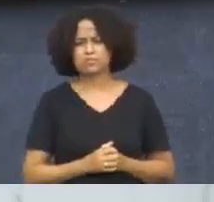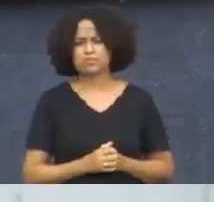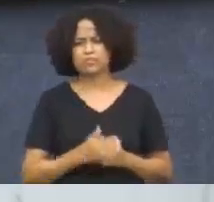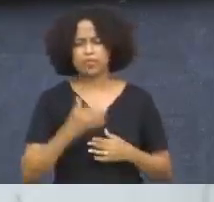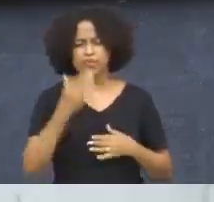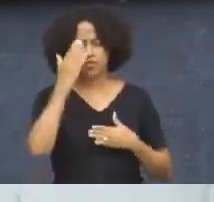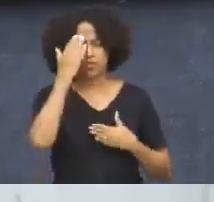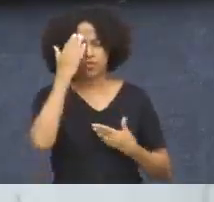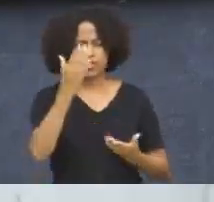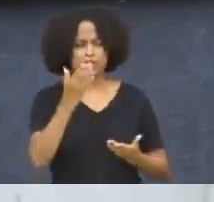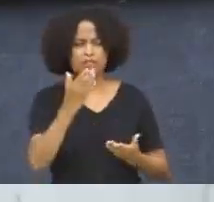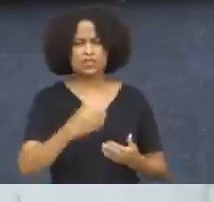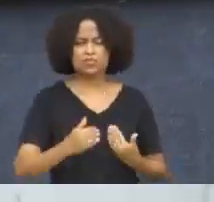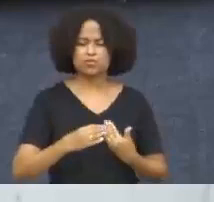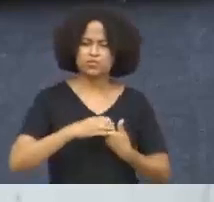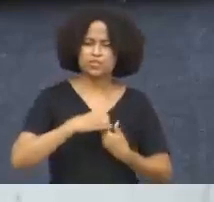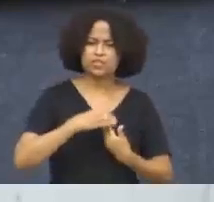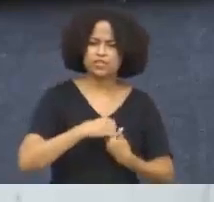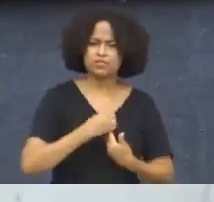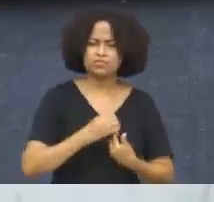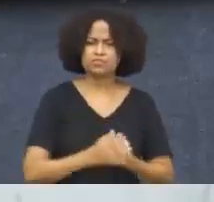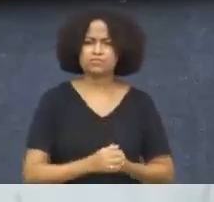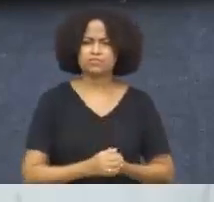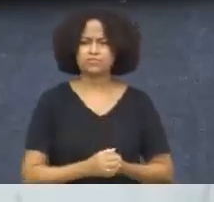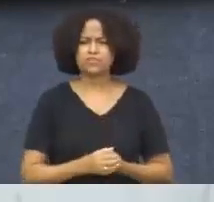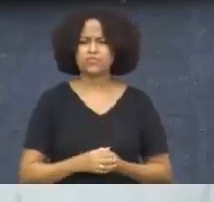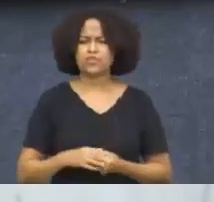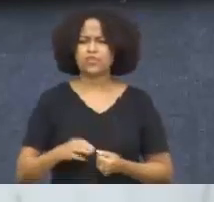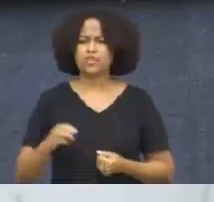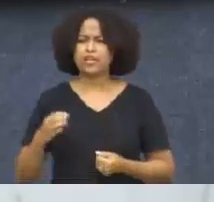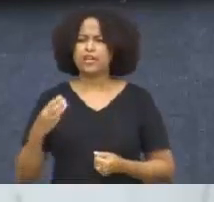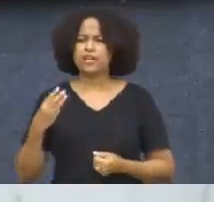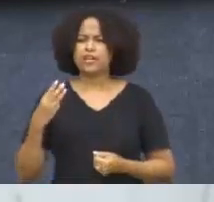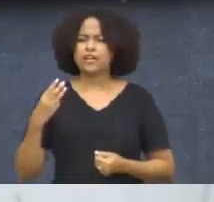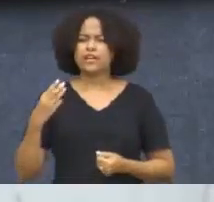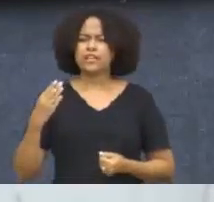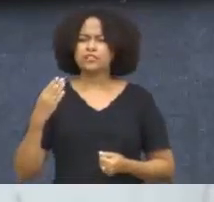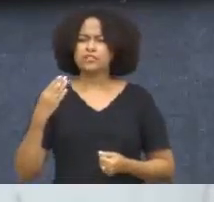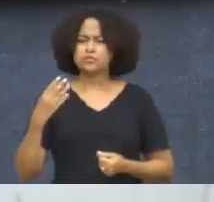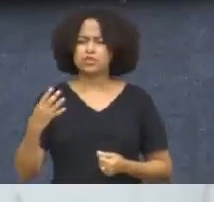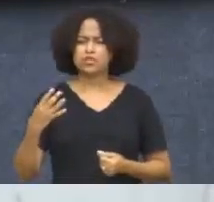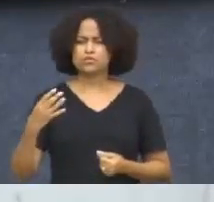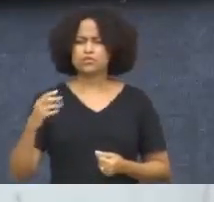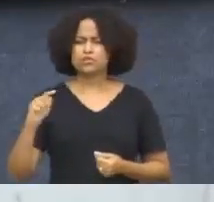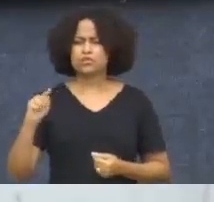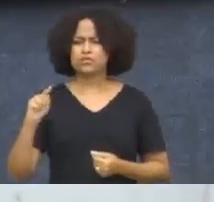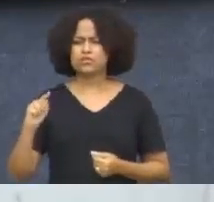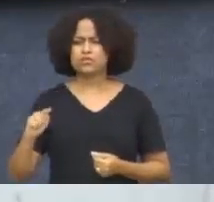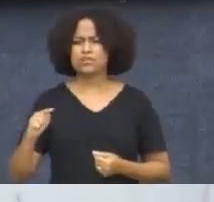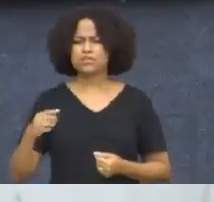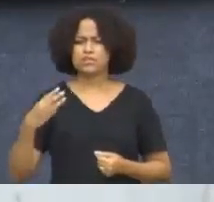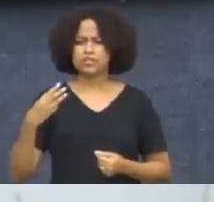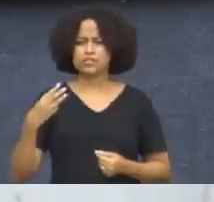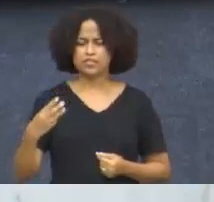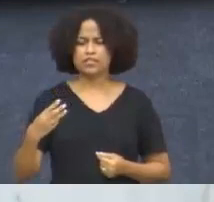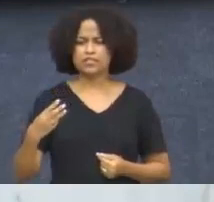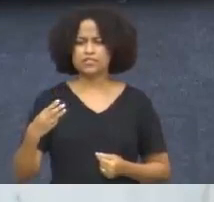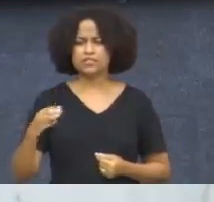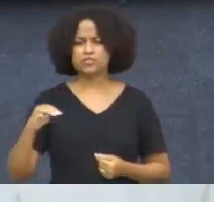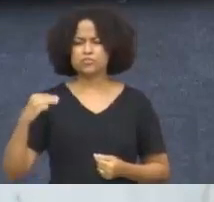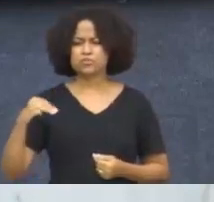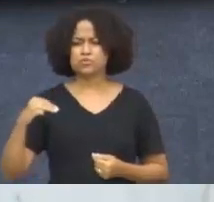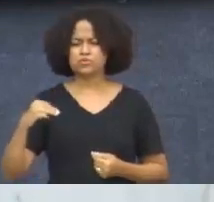Obrigado, meu caro conselheiro Benemérito. Às 16h03, nós passaremos agora ao grande